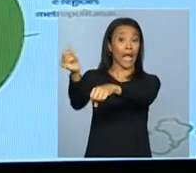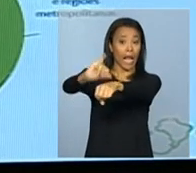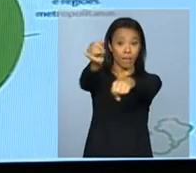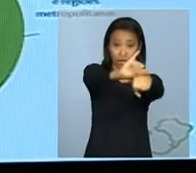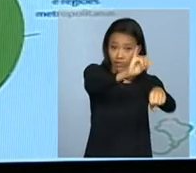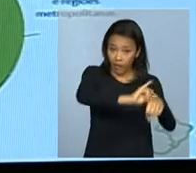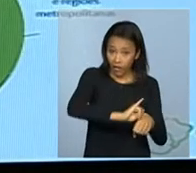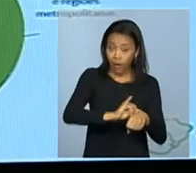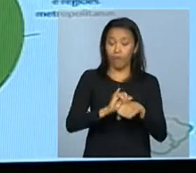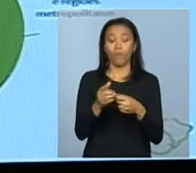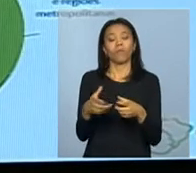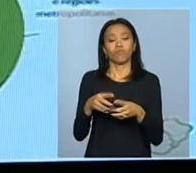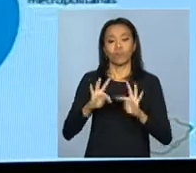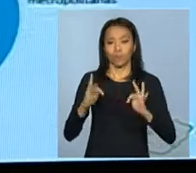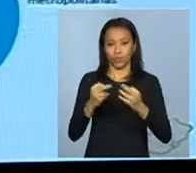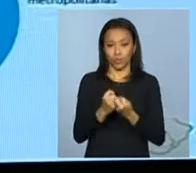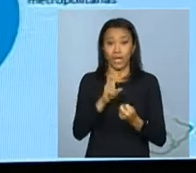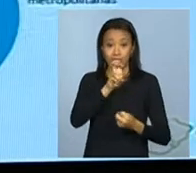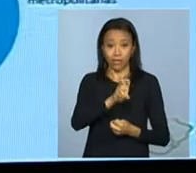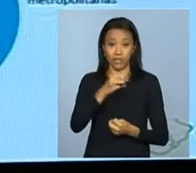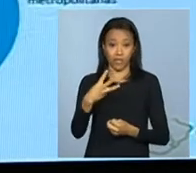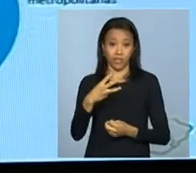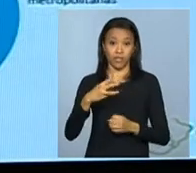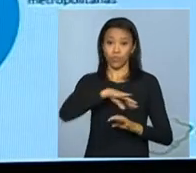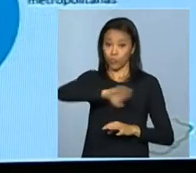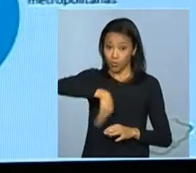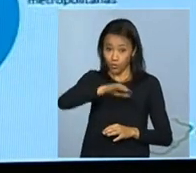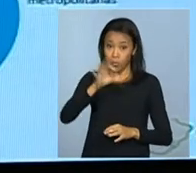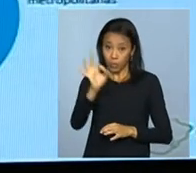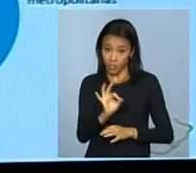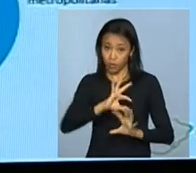53 por cento do total o próximo